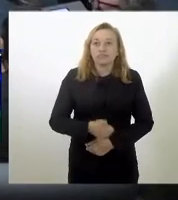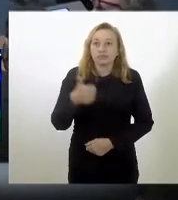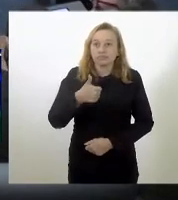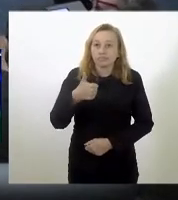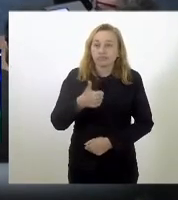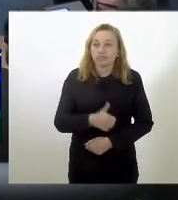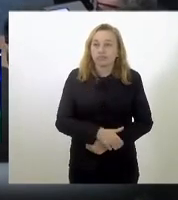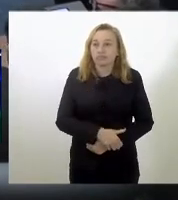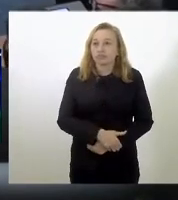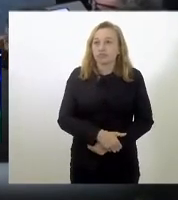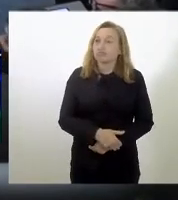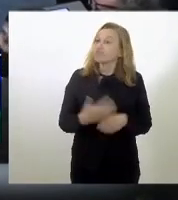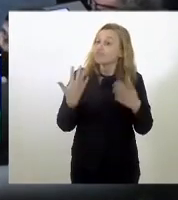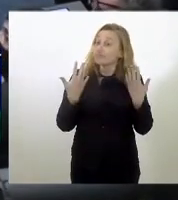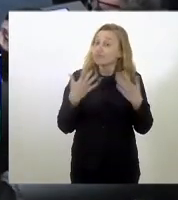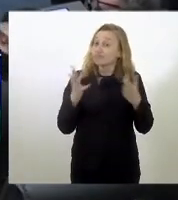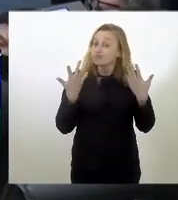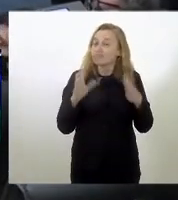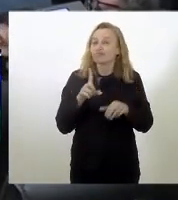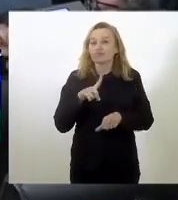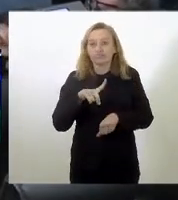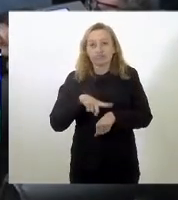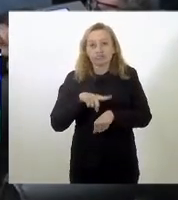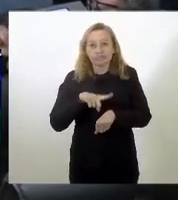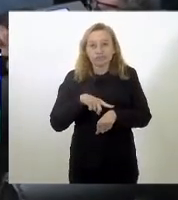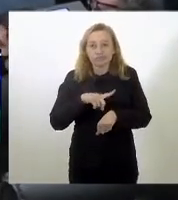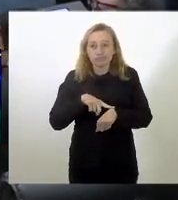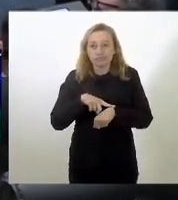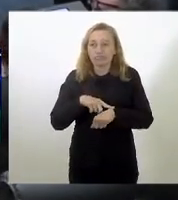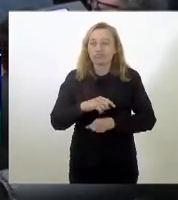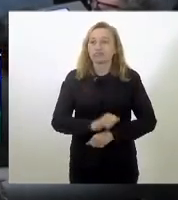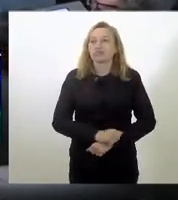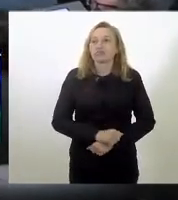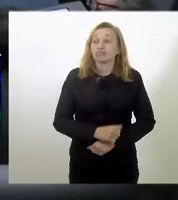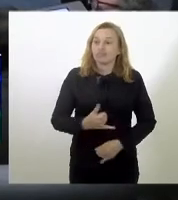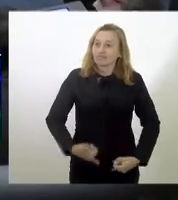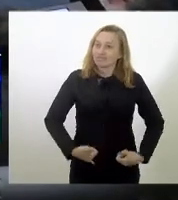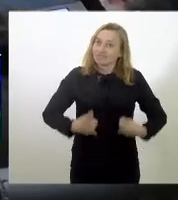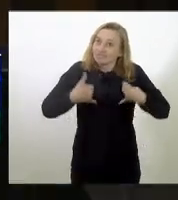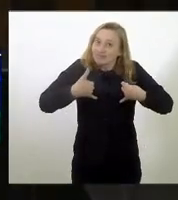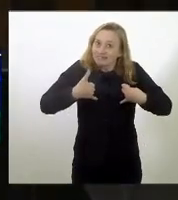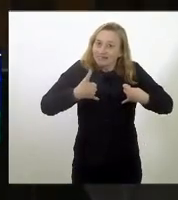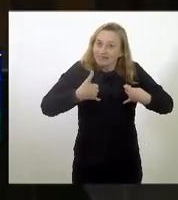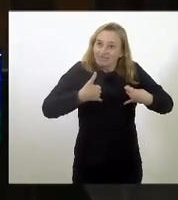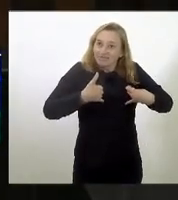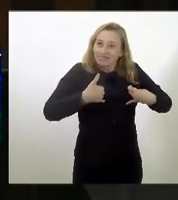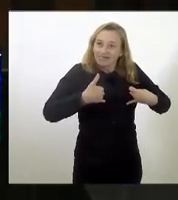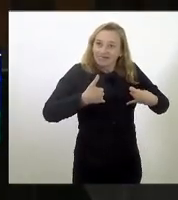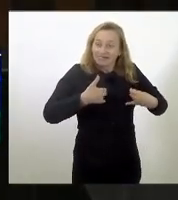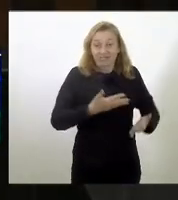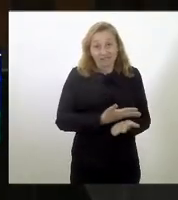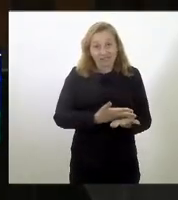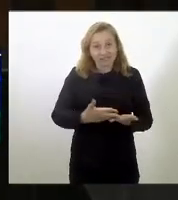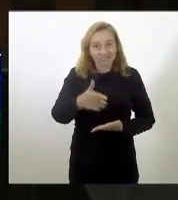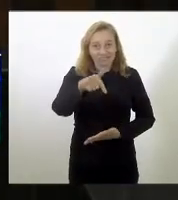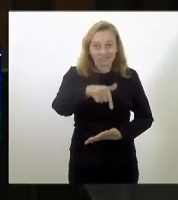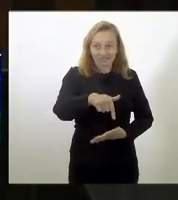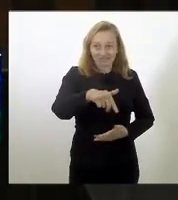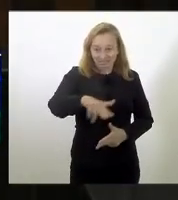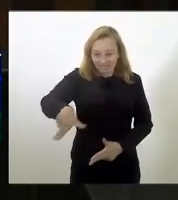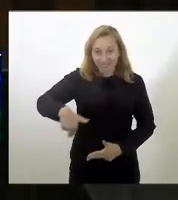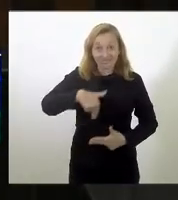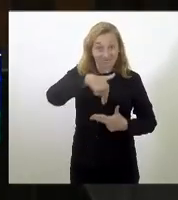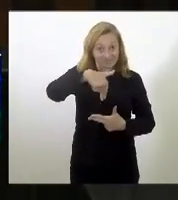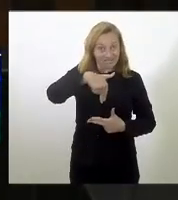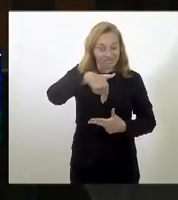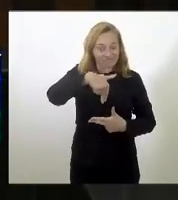lugar, nos parabenizar por esse momento do Parlamento. Fico orgulhoso de inaugurar aqui a tribuna